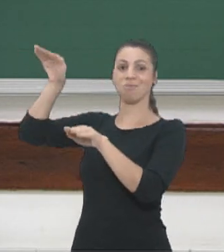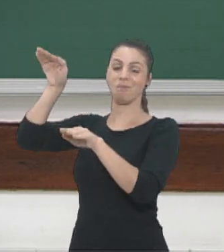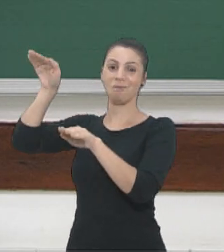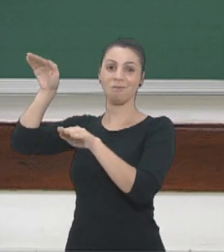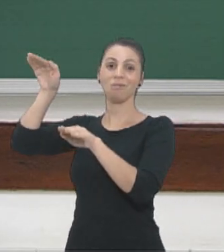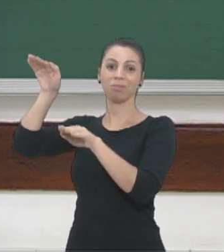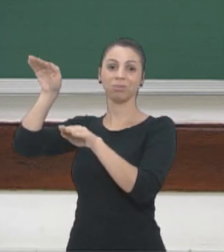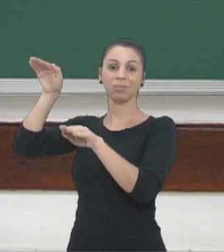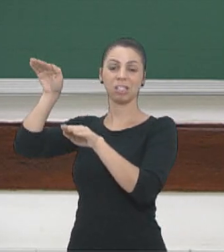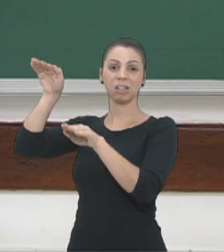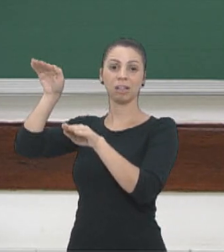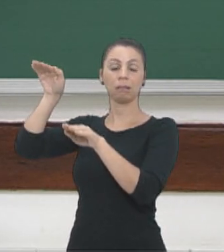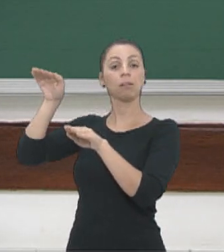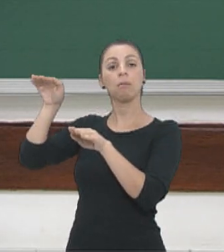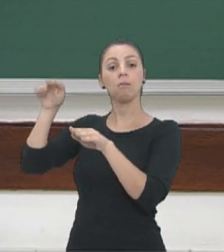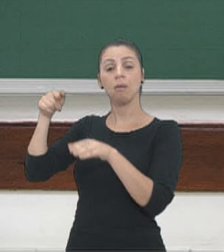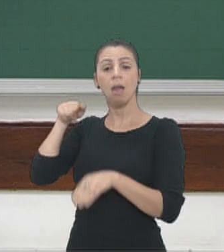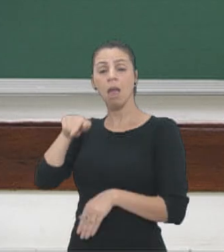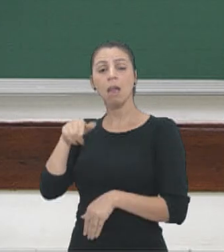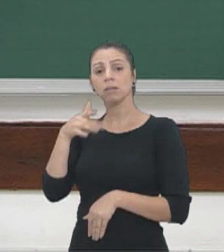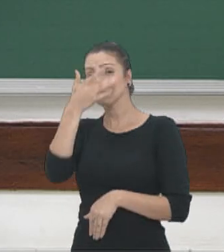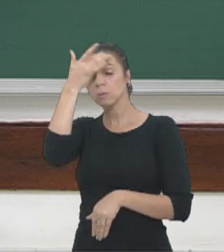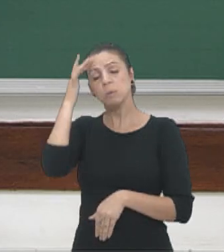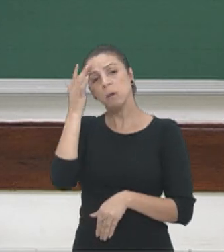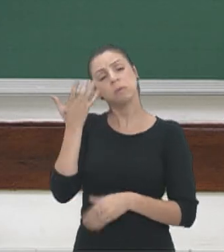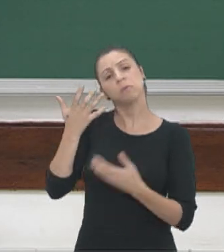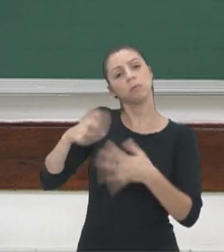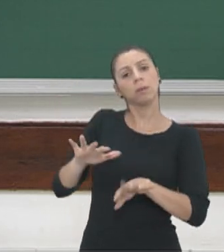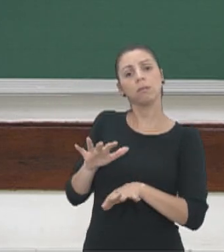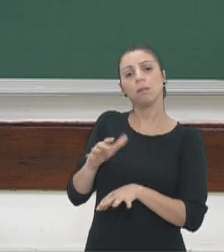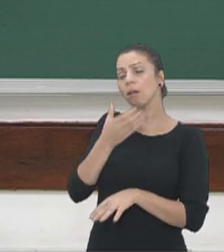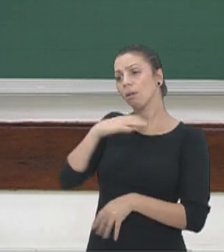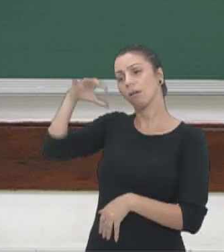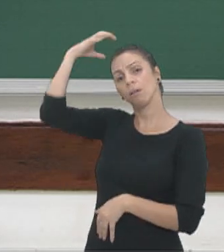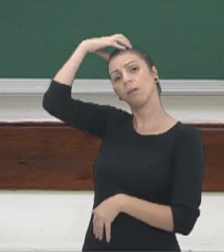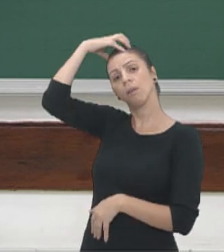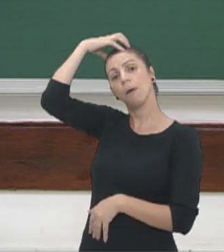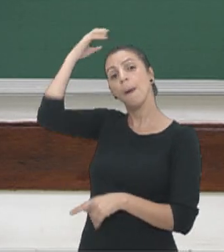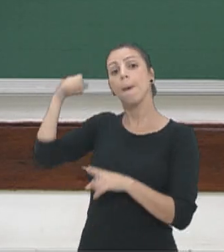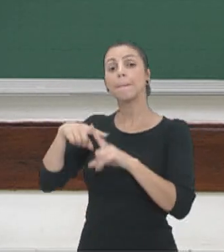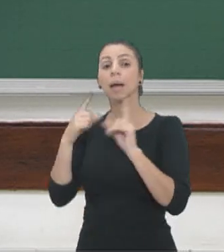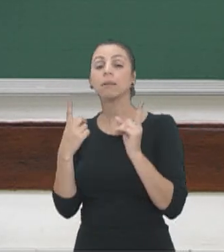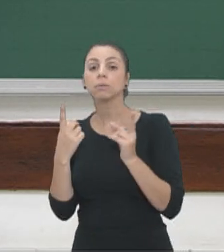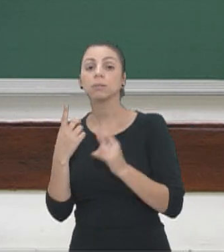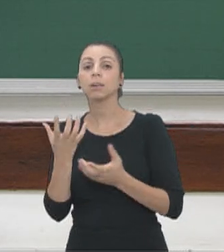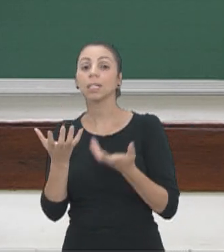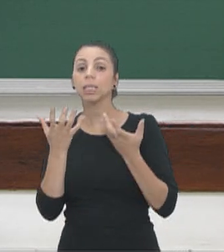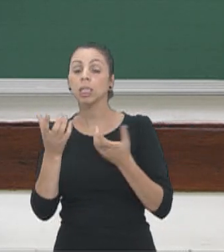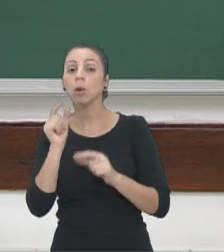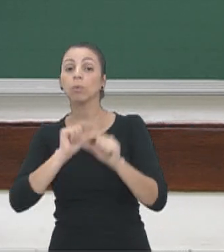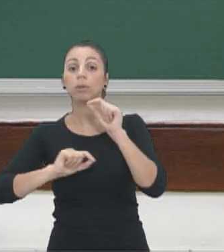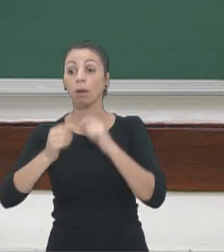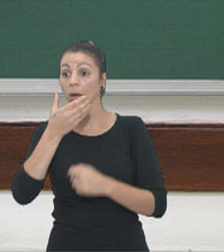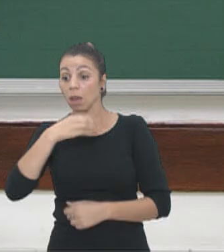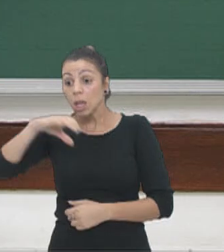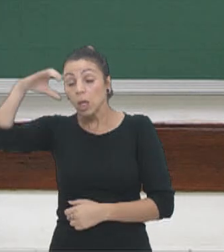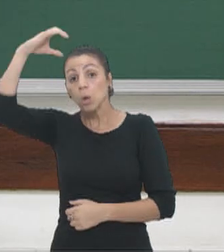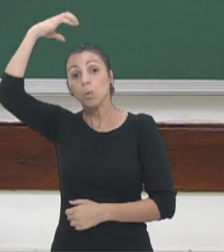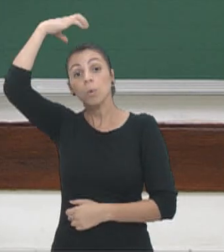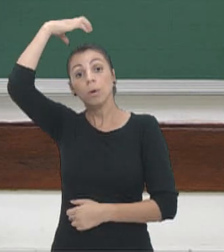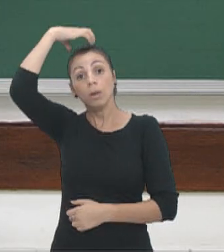pessoas, elas não queriam a morte do rei a princípio, eles queriam que o rei aceitasse um governo,